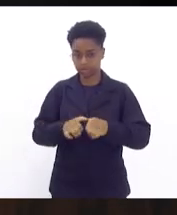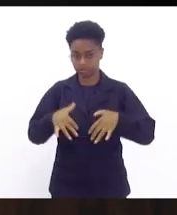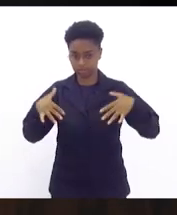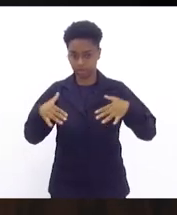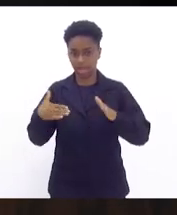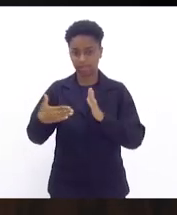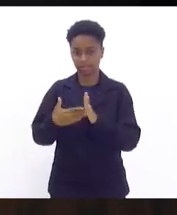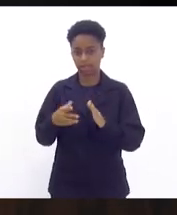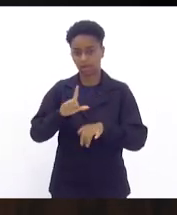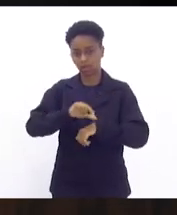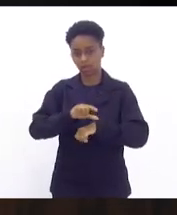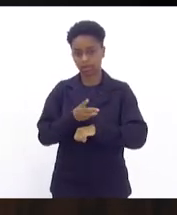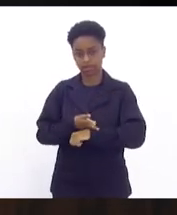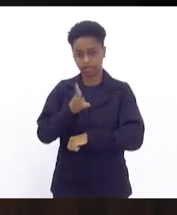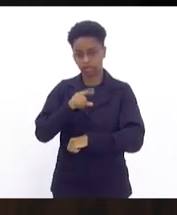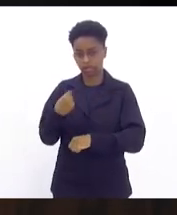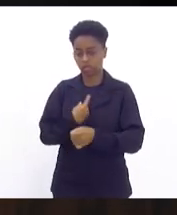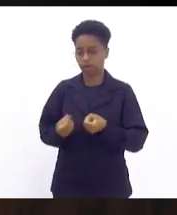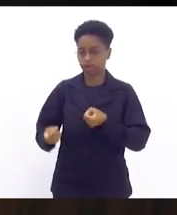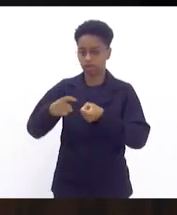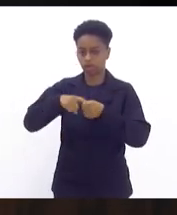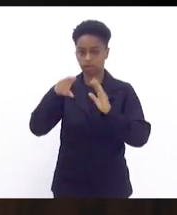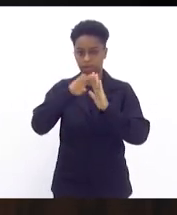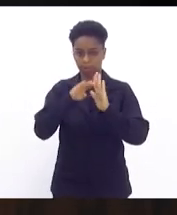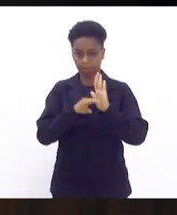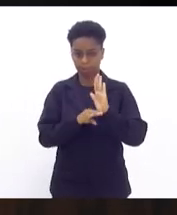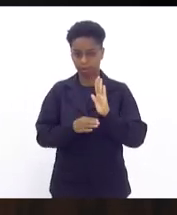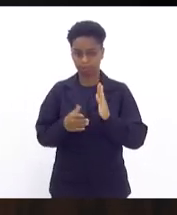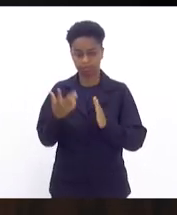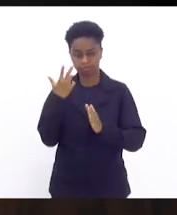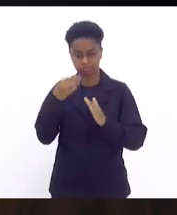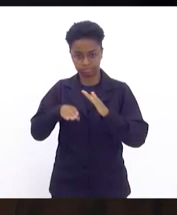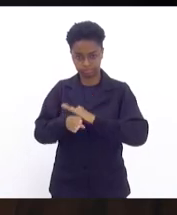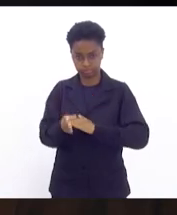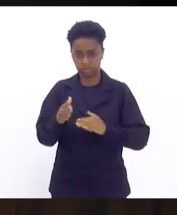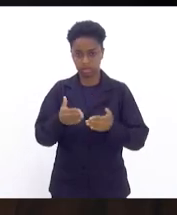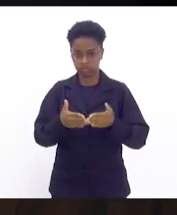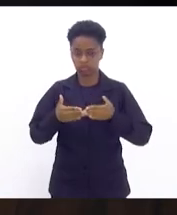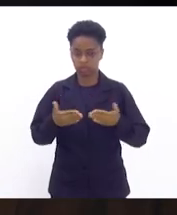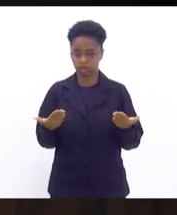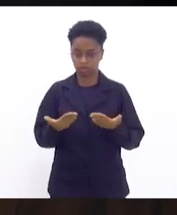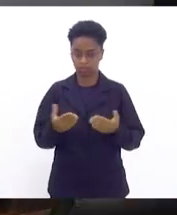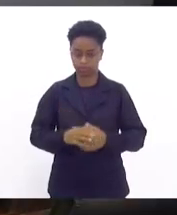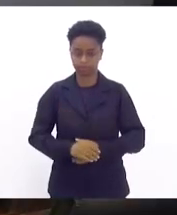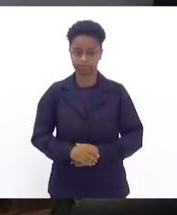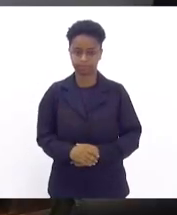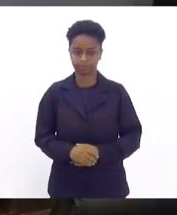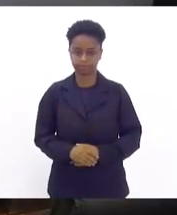até às 15 horas, quando retornaremos com a ordem do dia. Está suspensa a sessão.